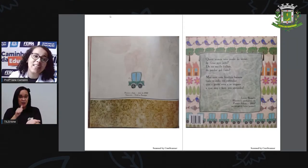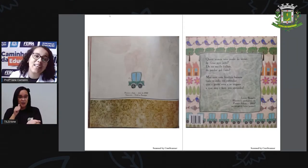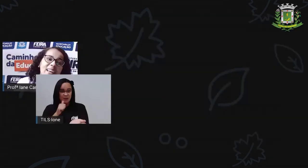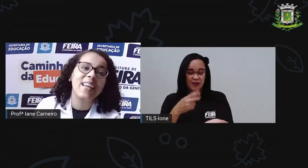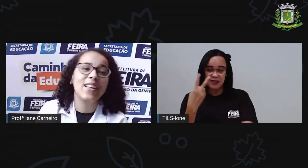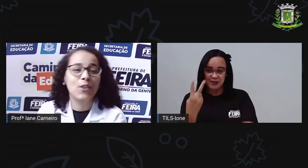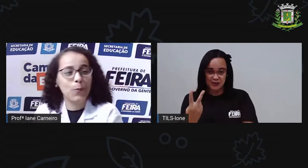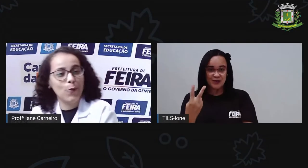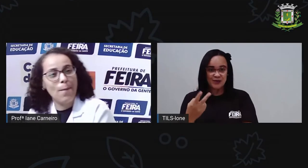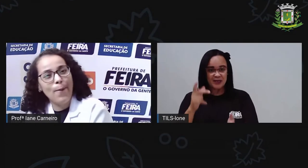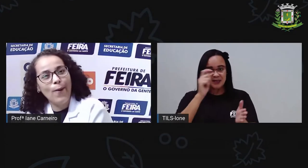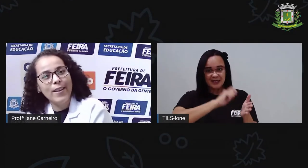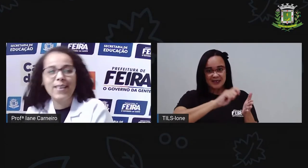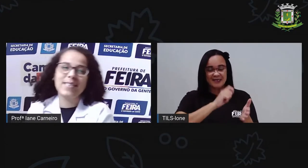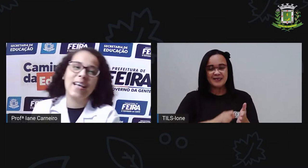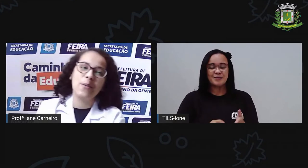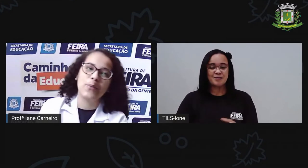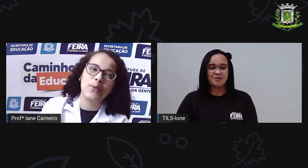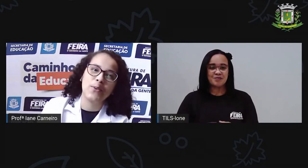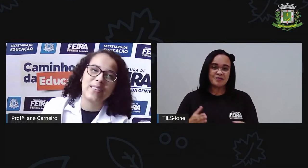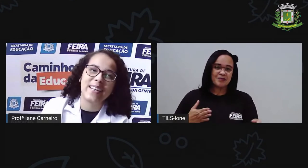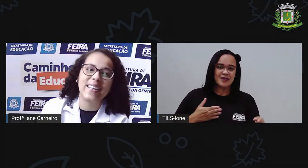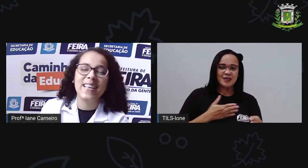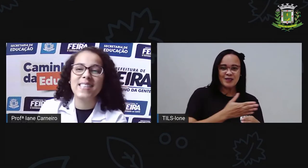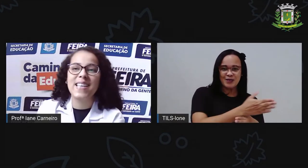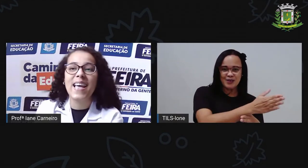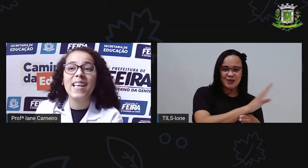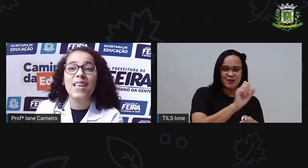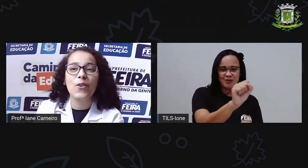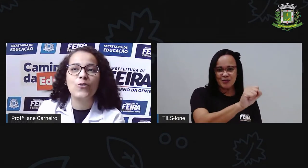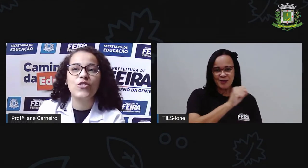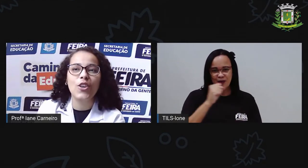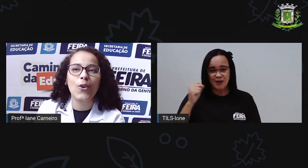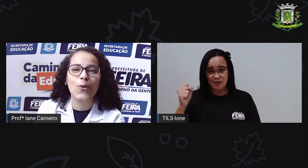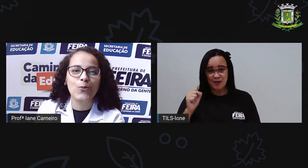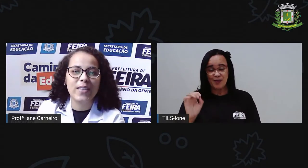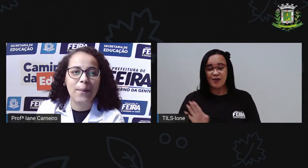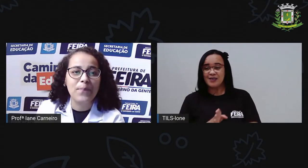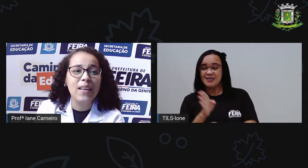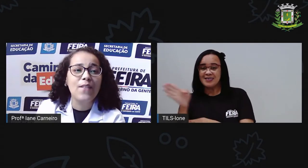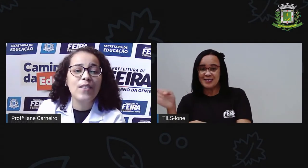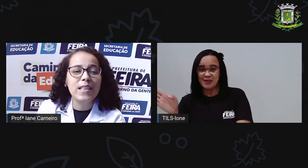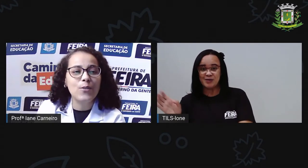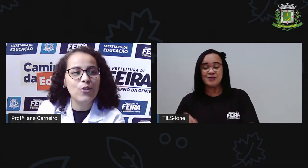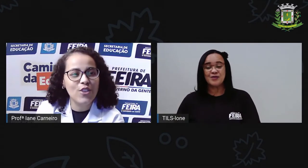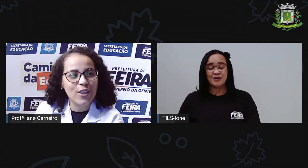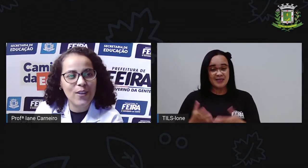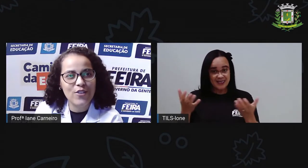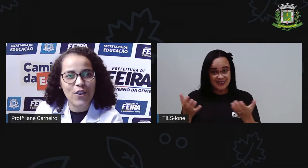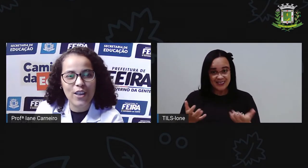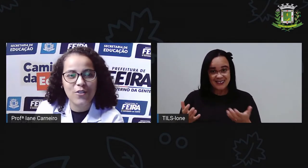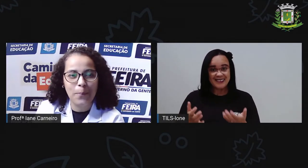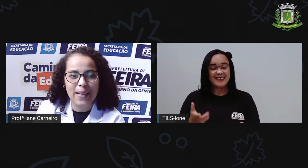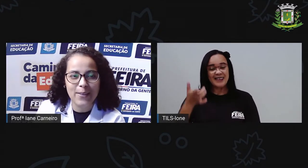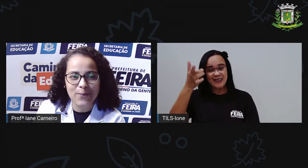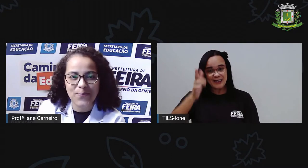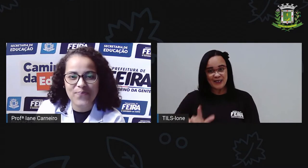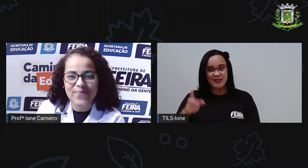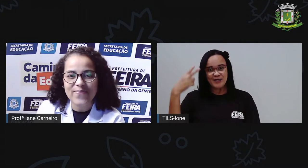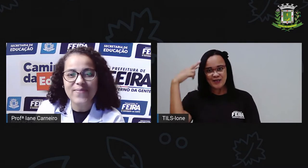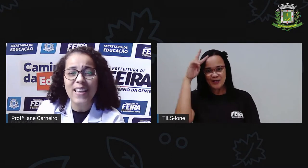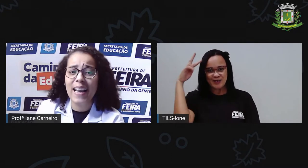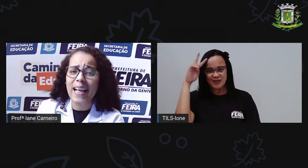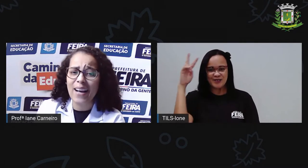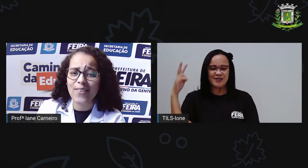Enfim, entrou por uma porta, saiu por outra. Quem quiser, que conte outra. Vocês curtiram a história de Pedro?